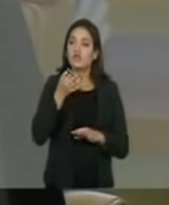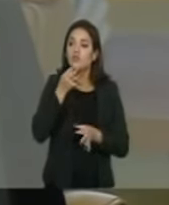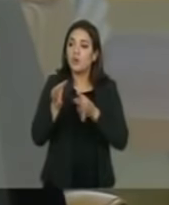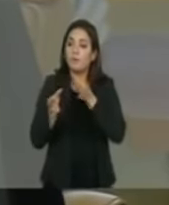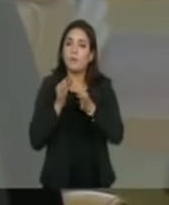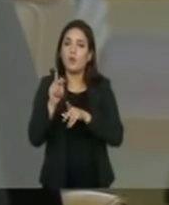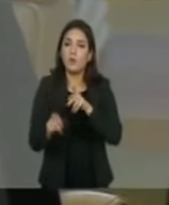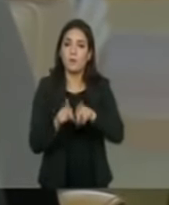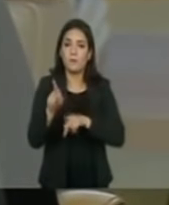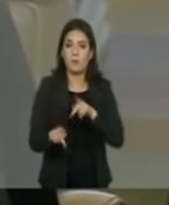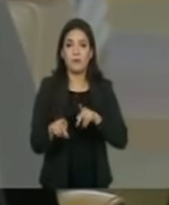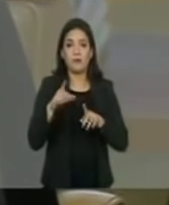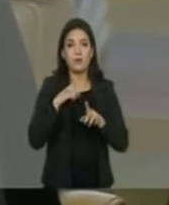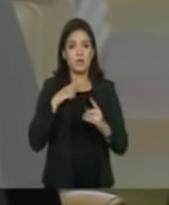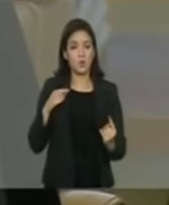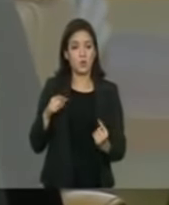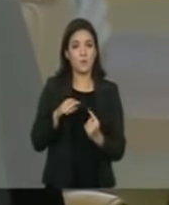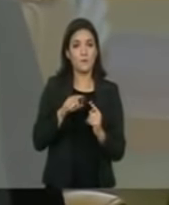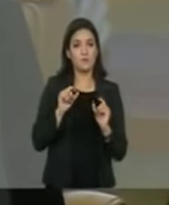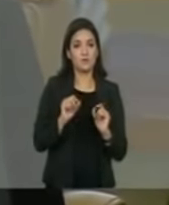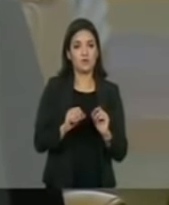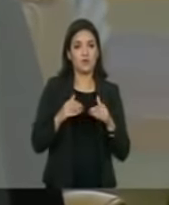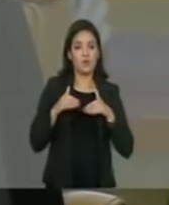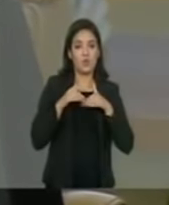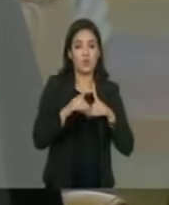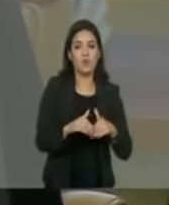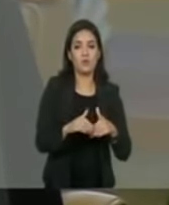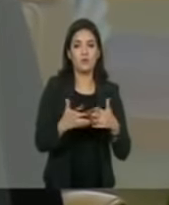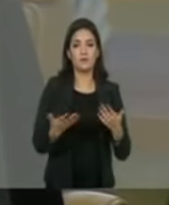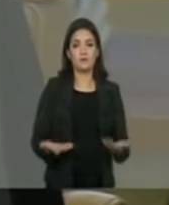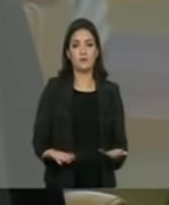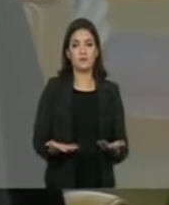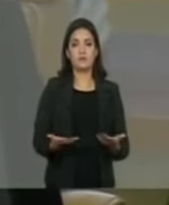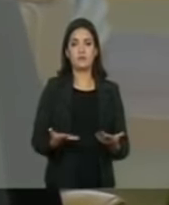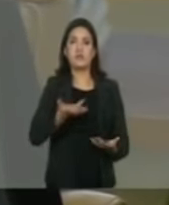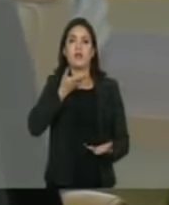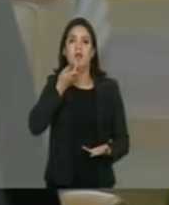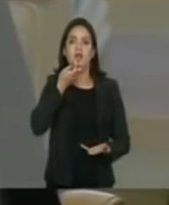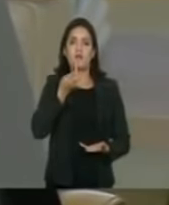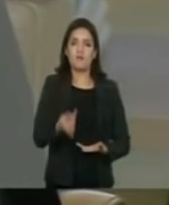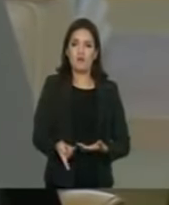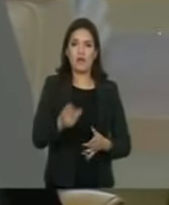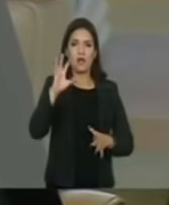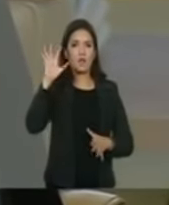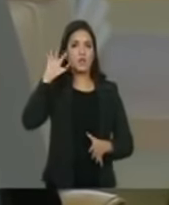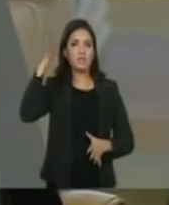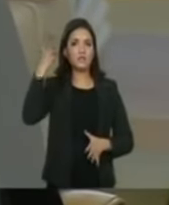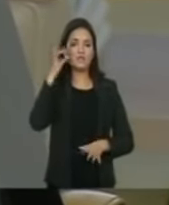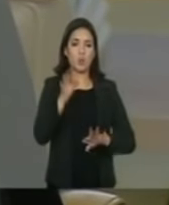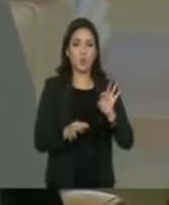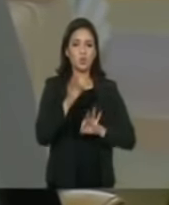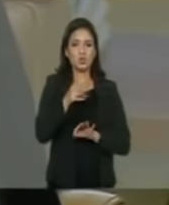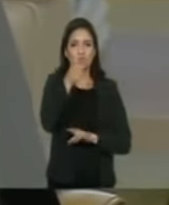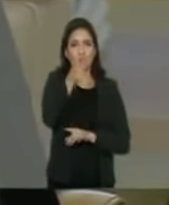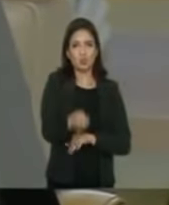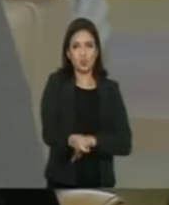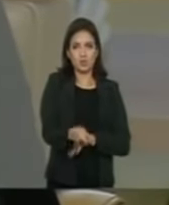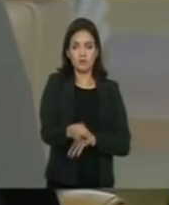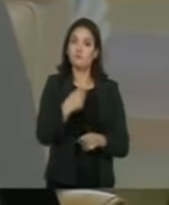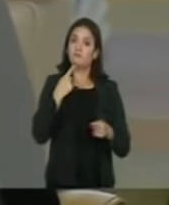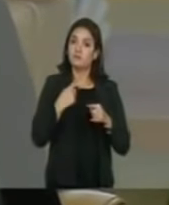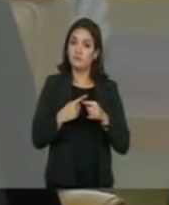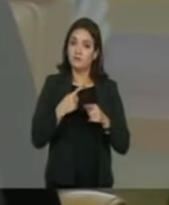objetivem condicionar o pronunciamento de magistrados e tribunais pois se